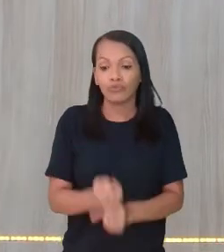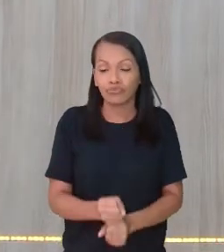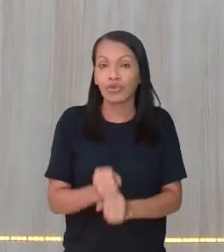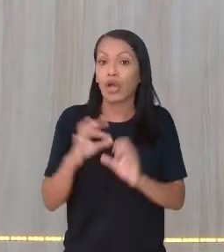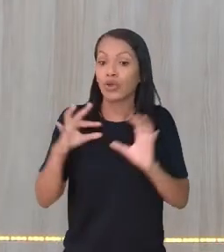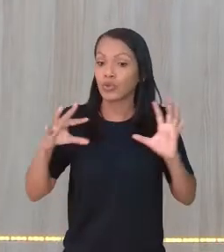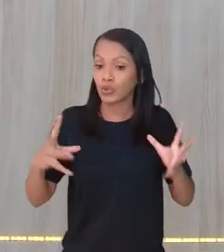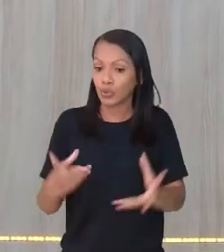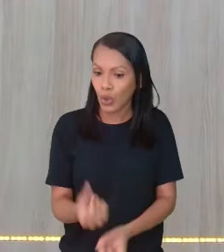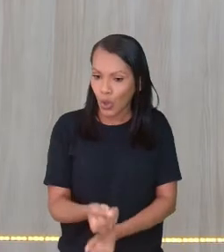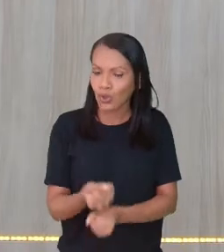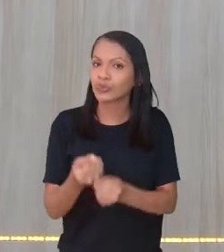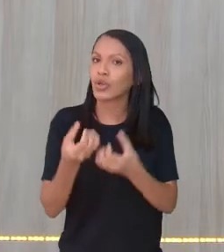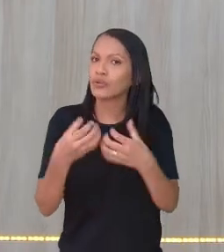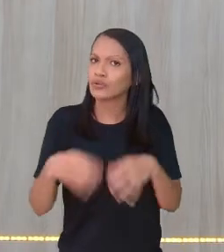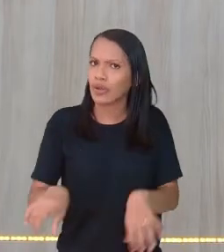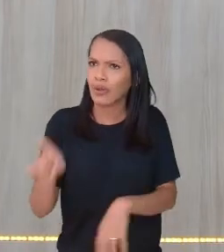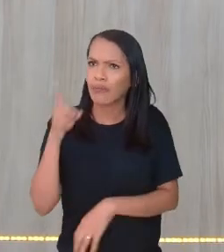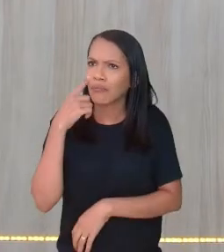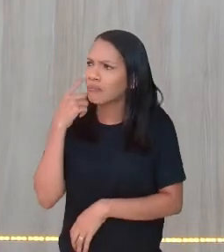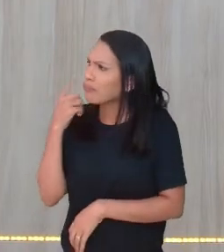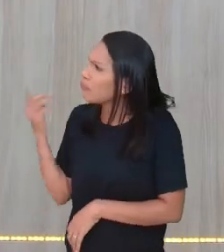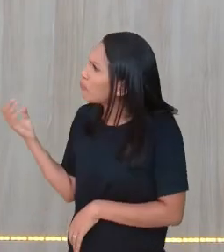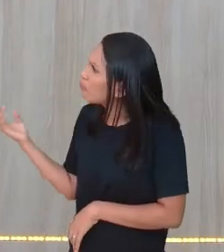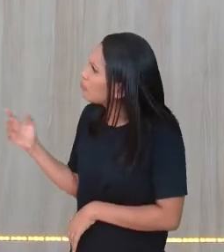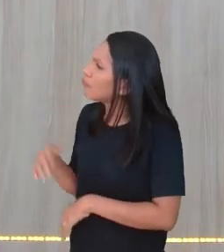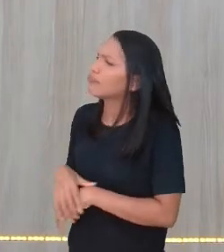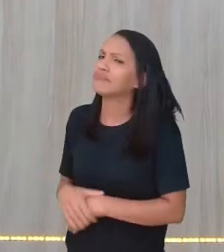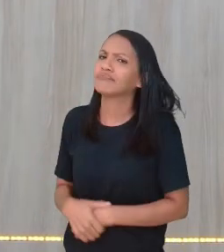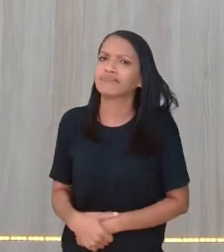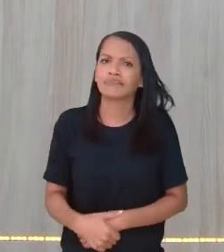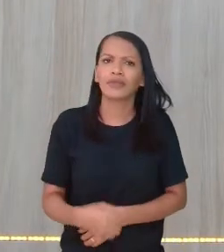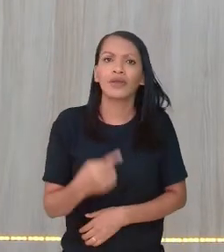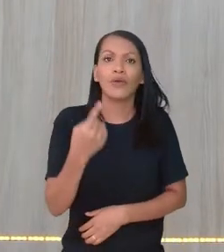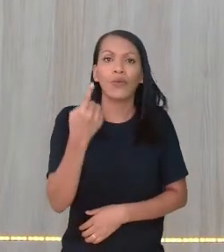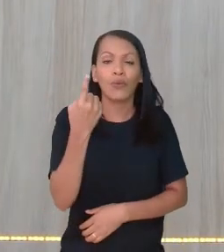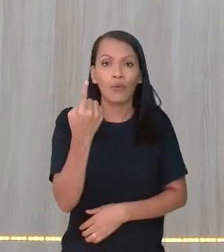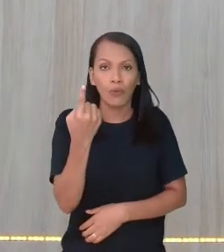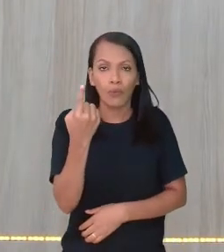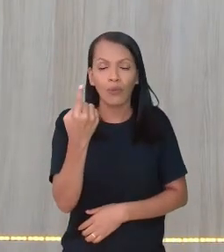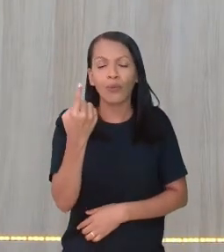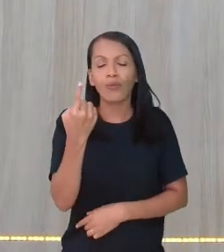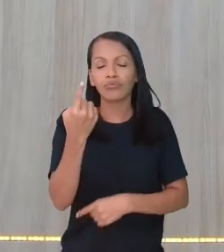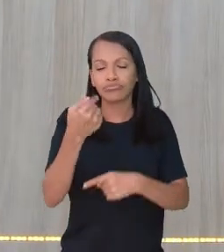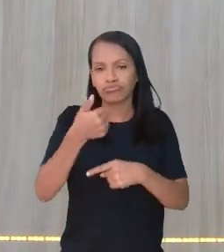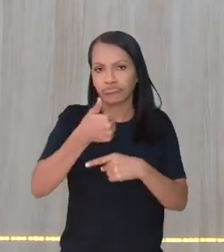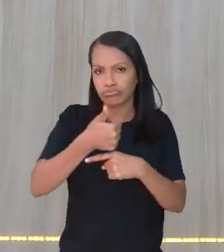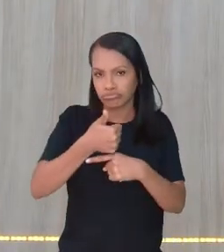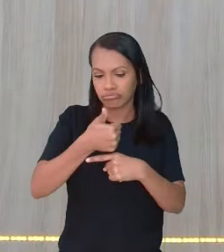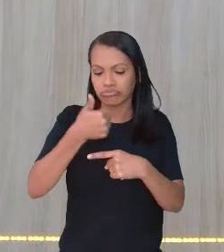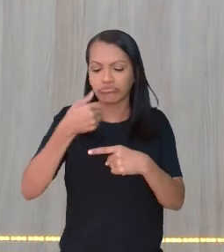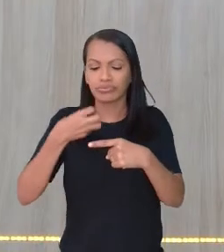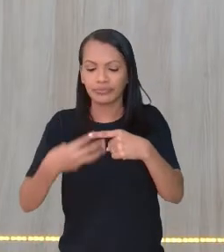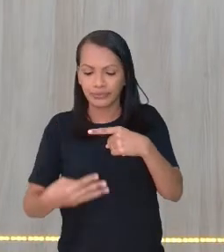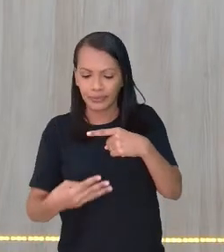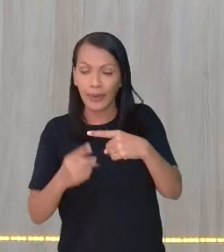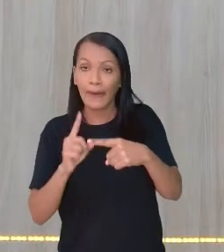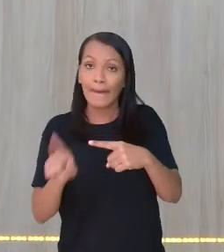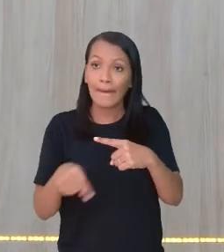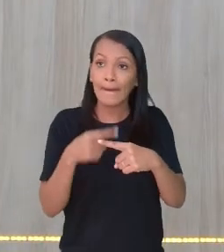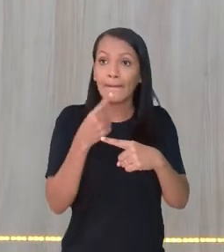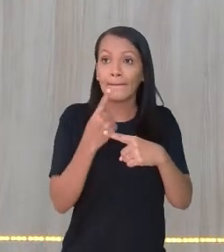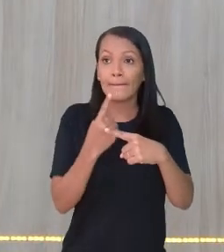ovos, tá? Então, acompanha comigo aqui, ó. 1 terço mais 2 terços. Tá vendo aí que os denominadores eles são